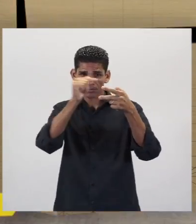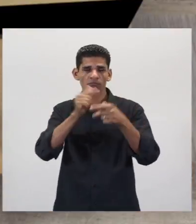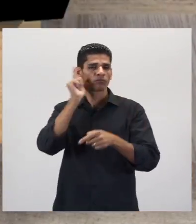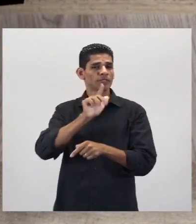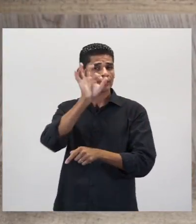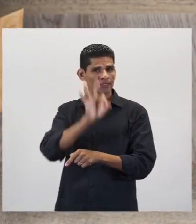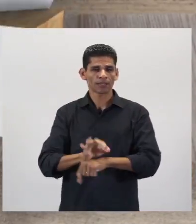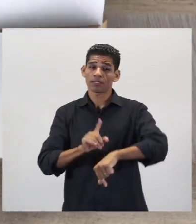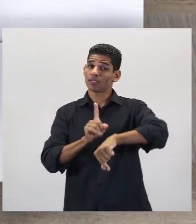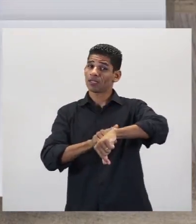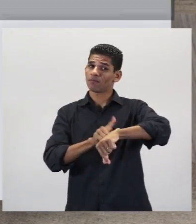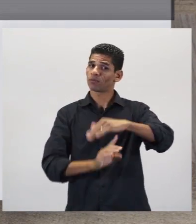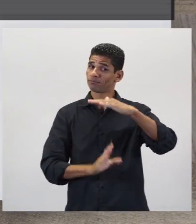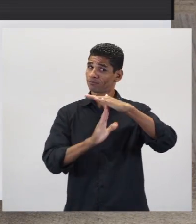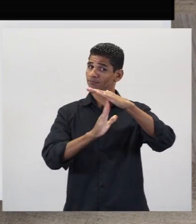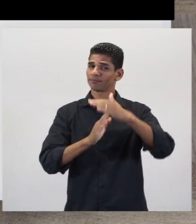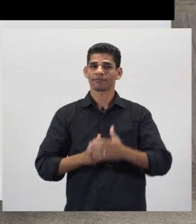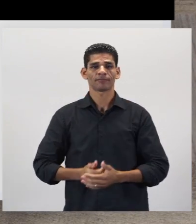semana.